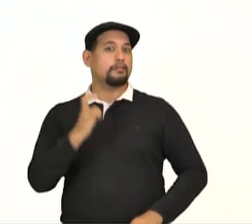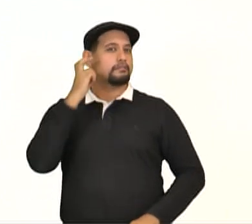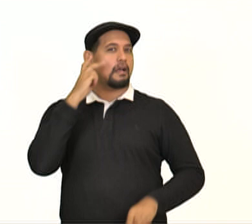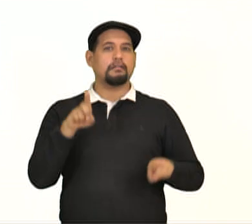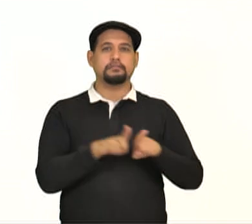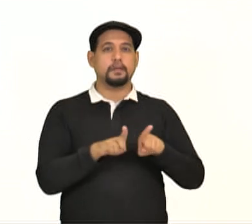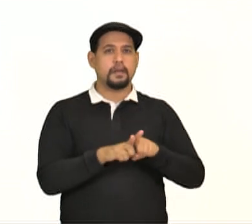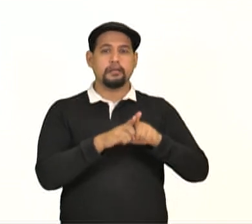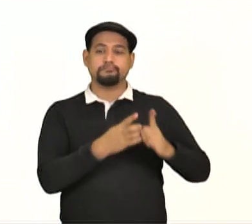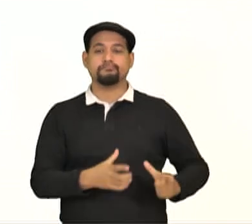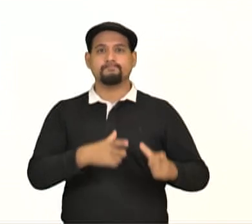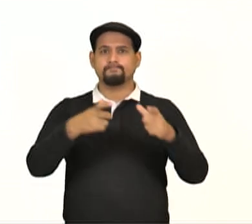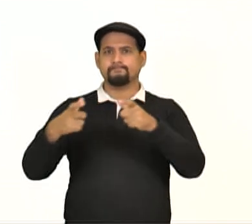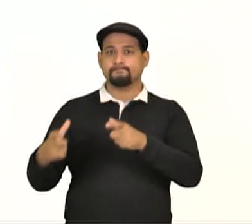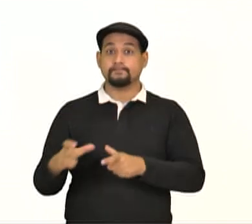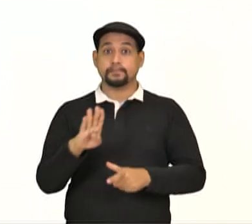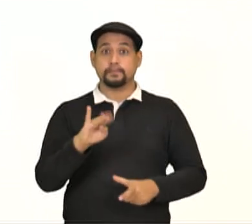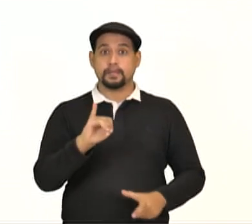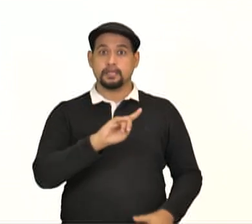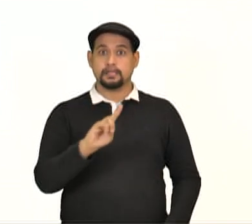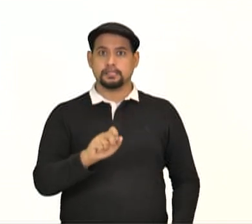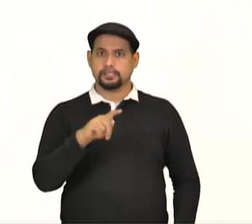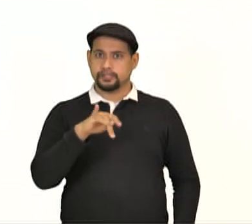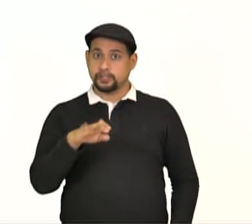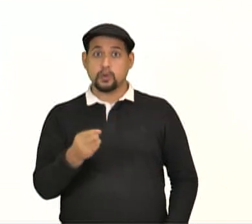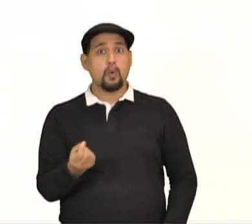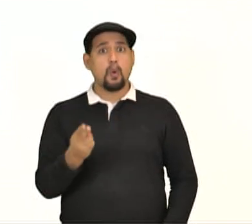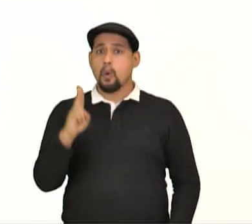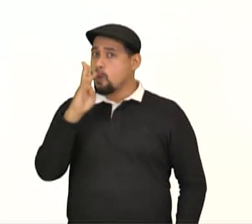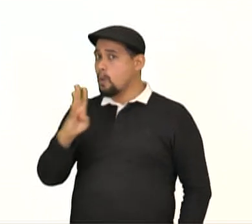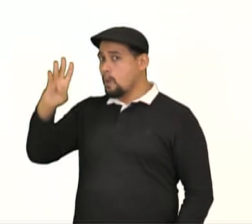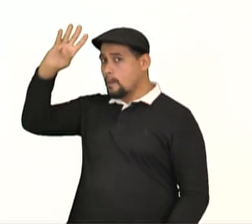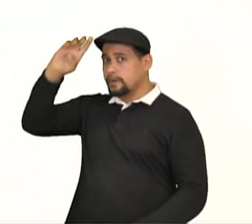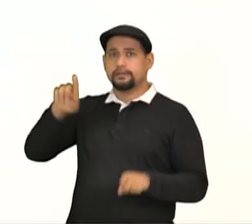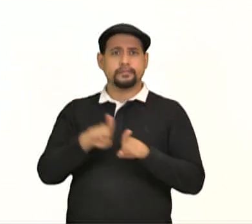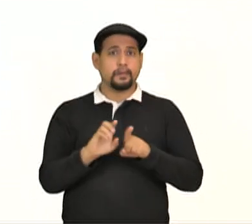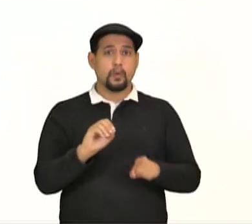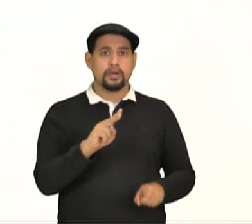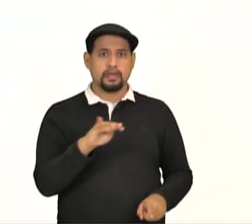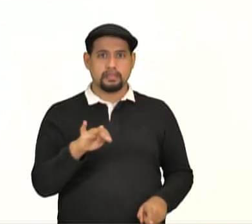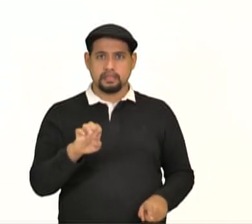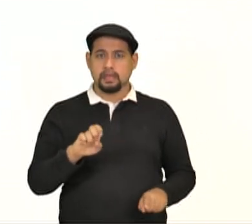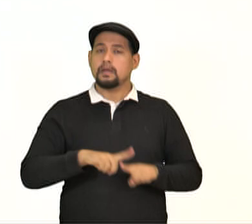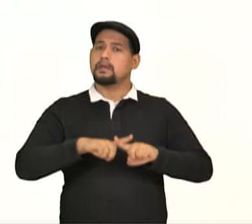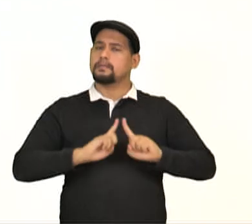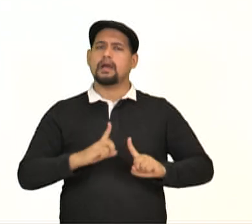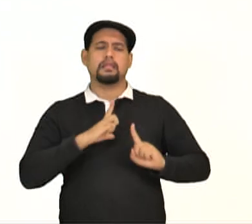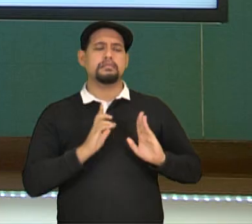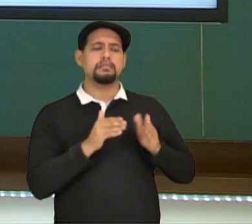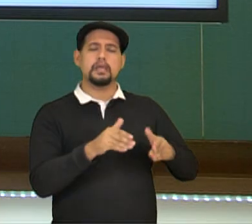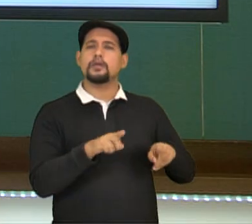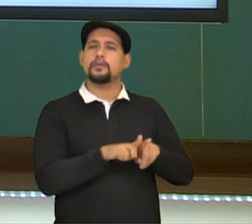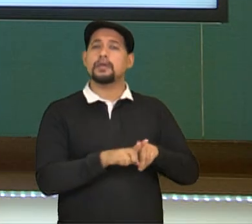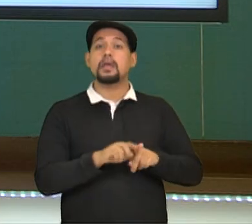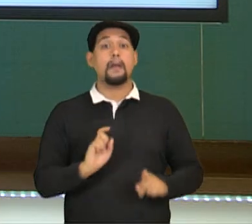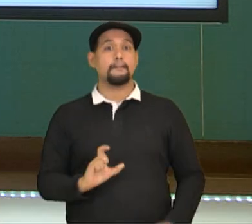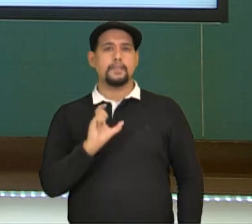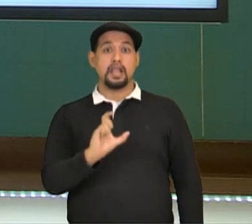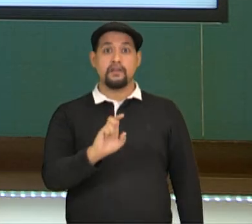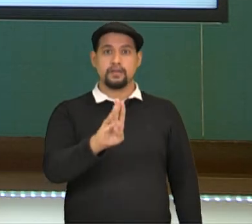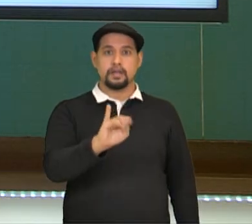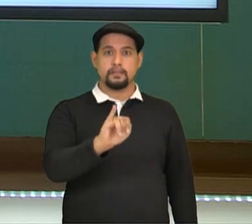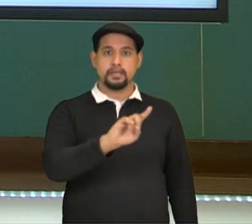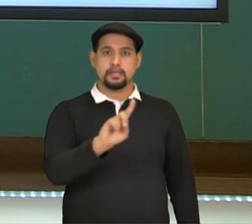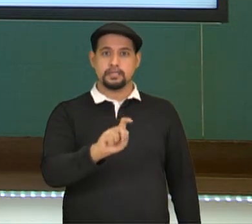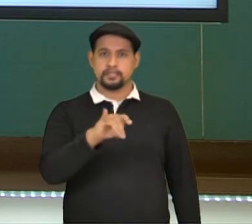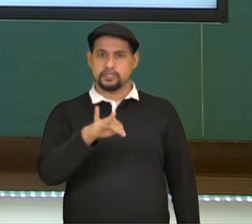do Império Bizantino, também chamado de Império Romano do Oriente. Porém, a gente vai tratar ele como Império Bizantino aqui nesta aula,